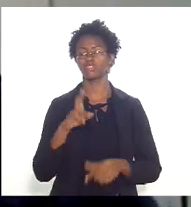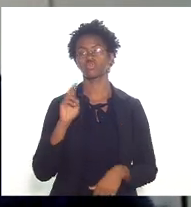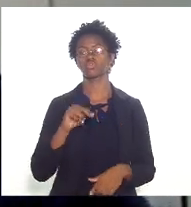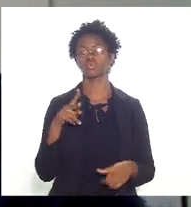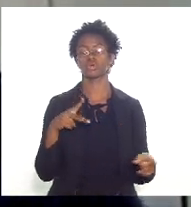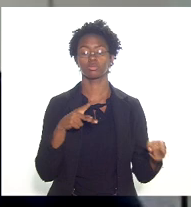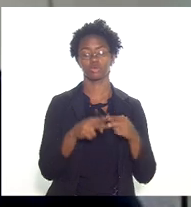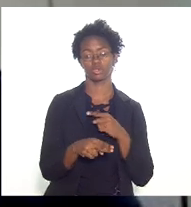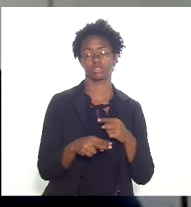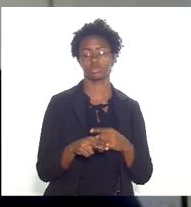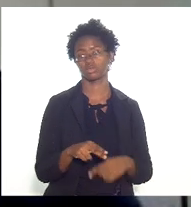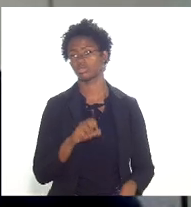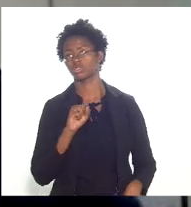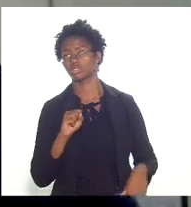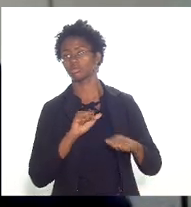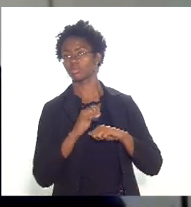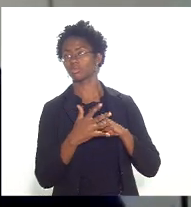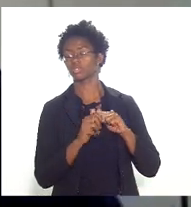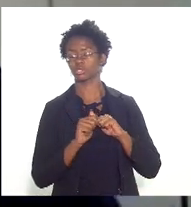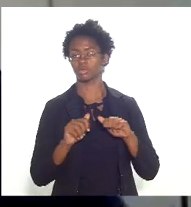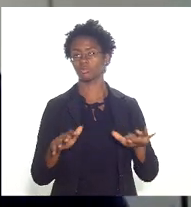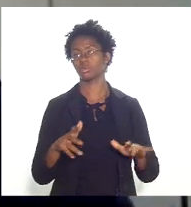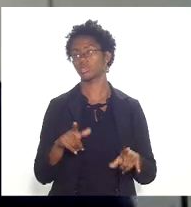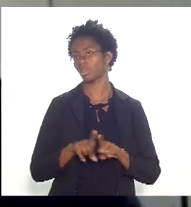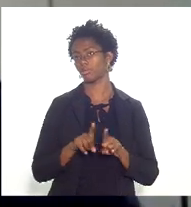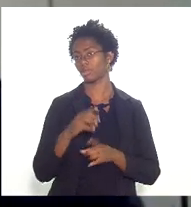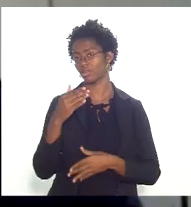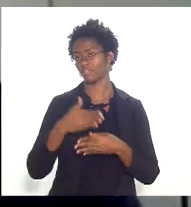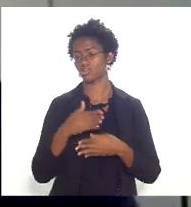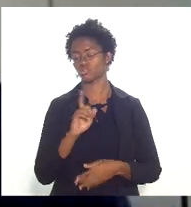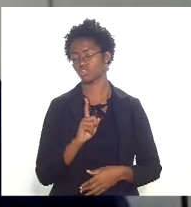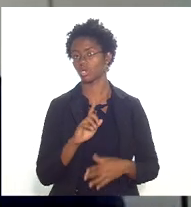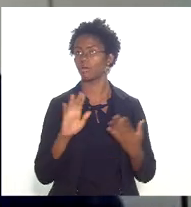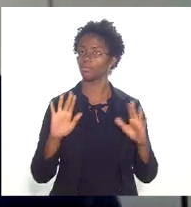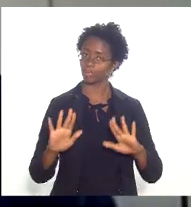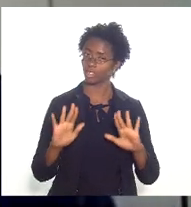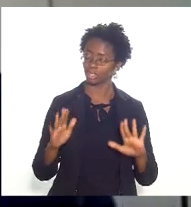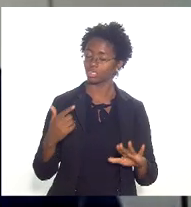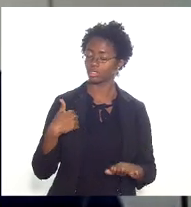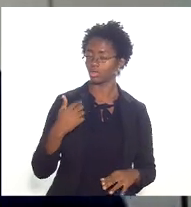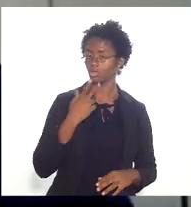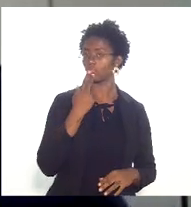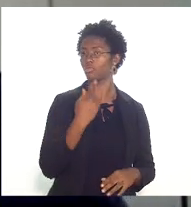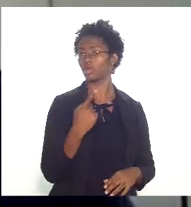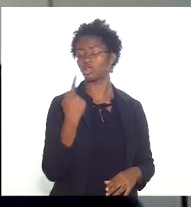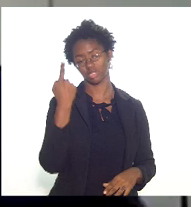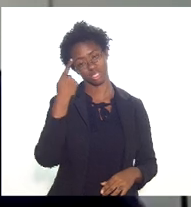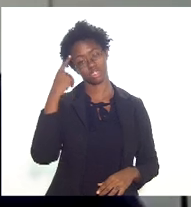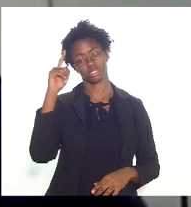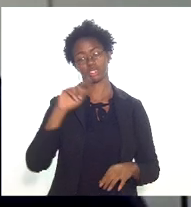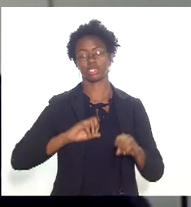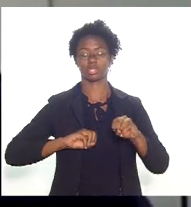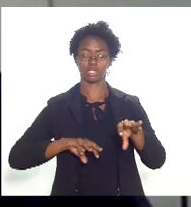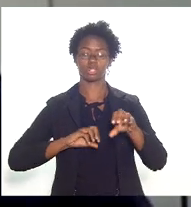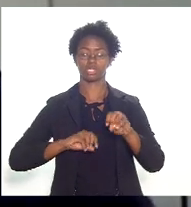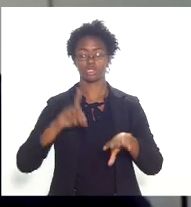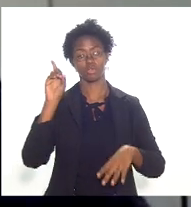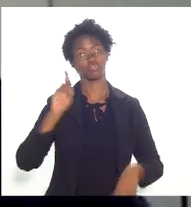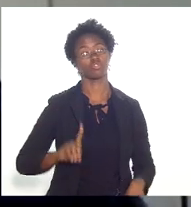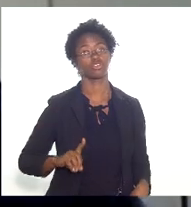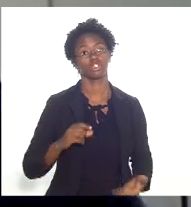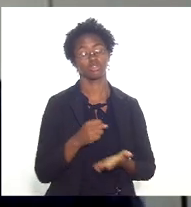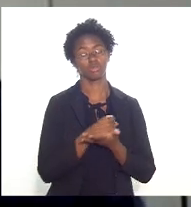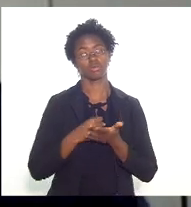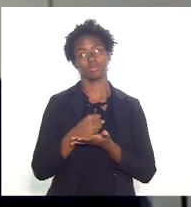hipótese alguma mesmo com a pandemia eu quero rebater essa ideia no meu né é a educação é um direito fundamental